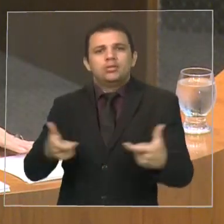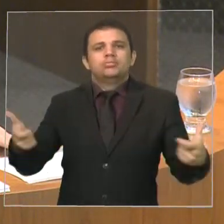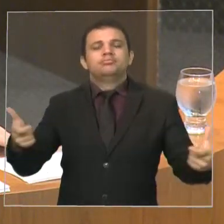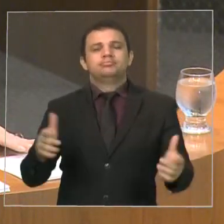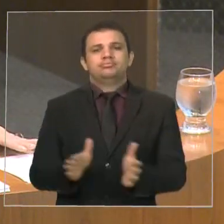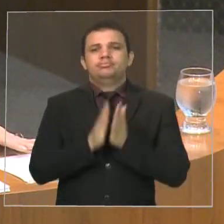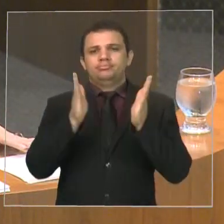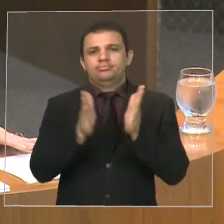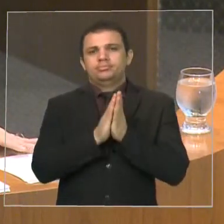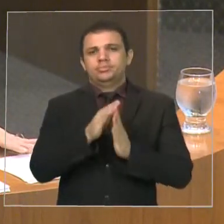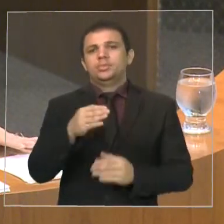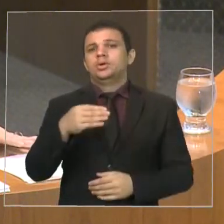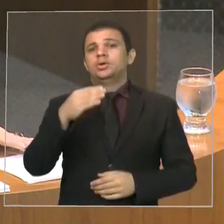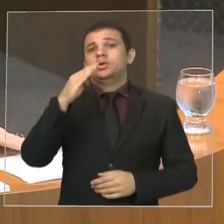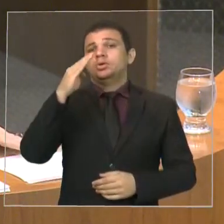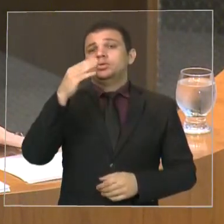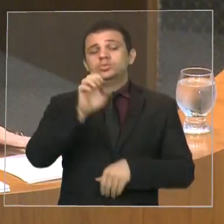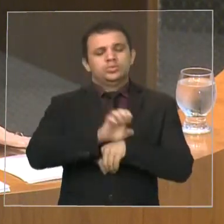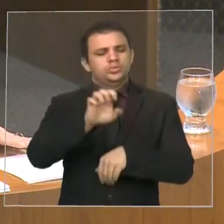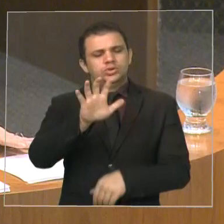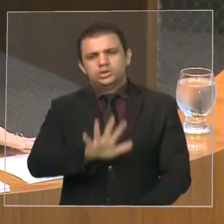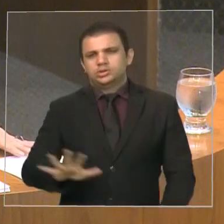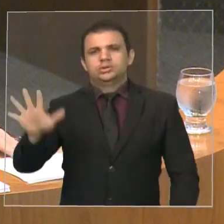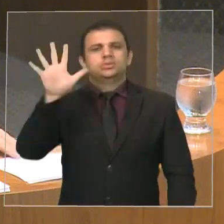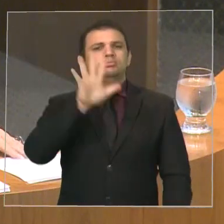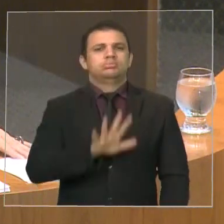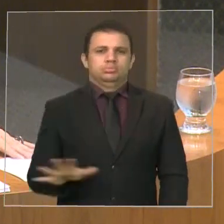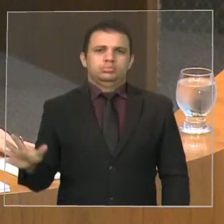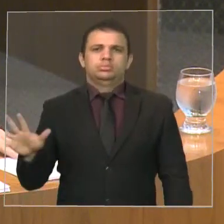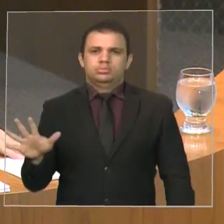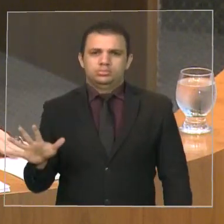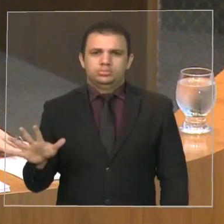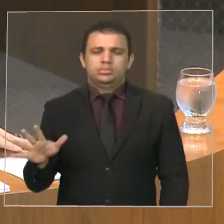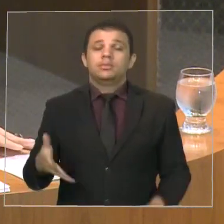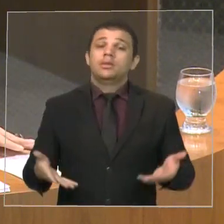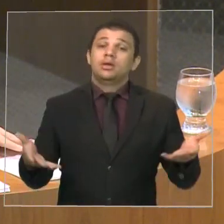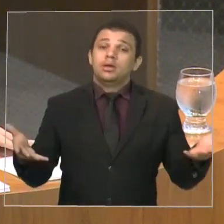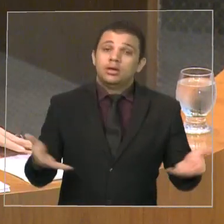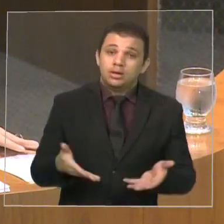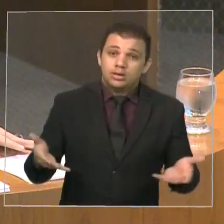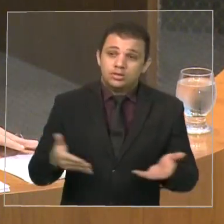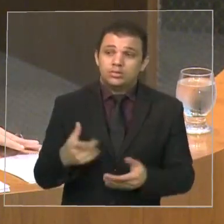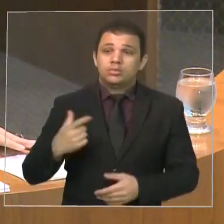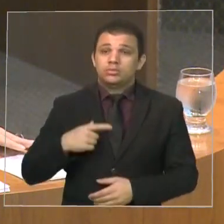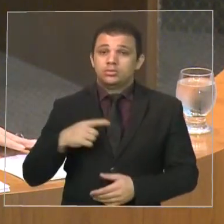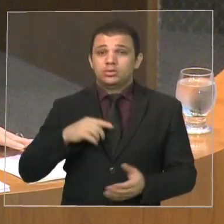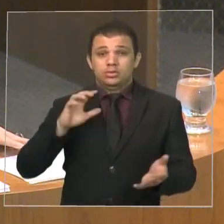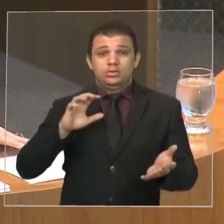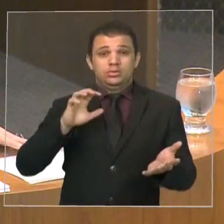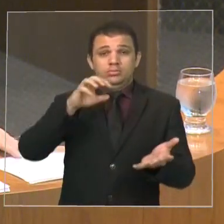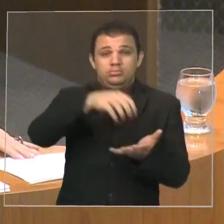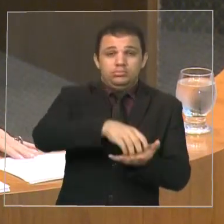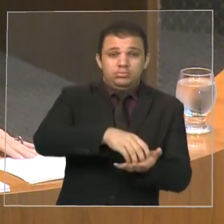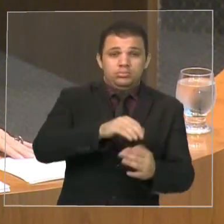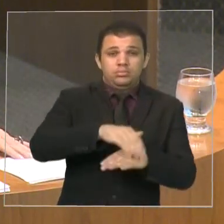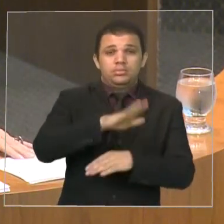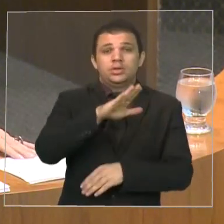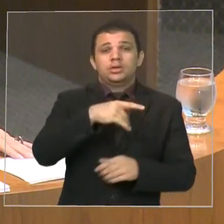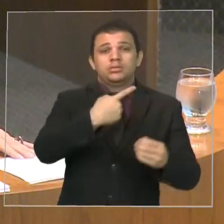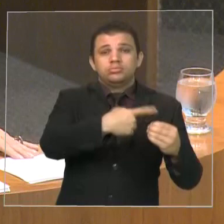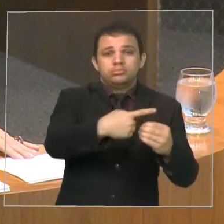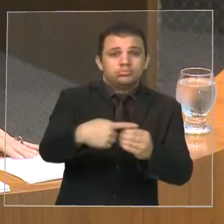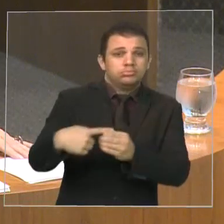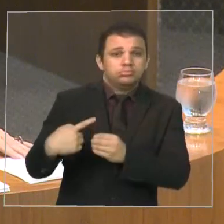pobreza em todo o estado do Maranhão, e agora com uma concentração dramática nos